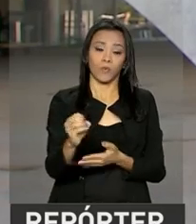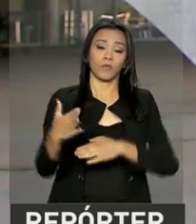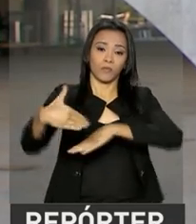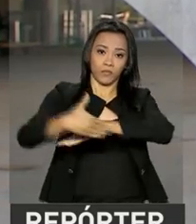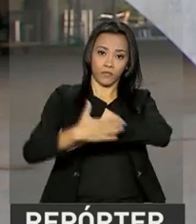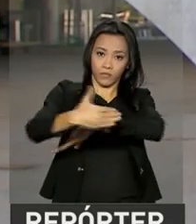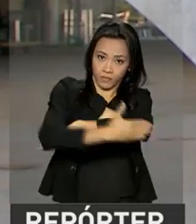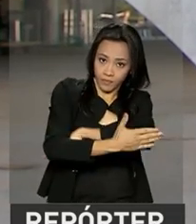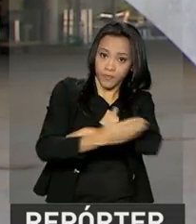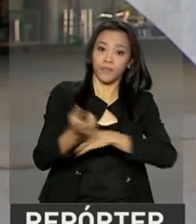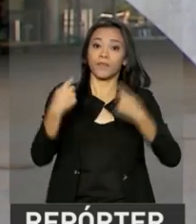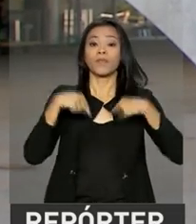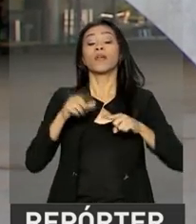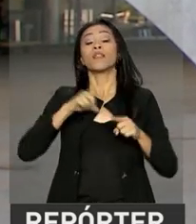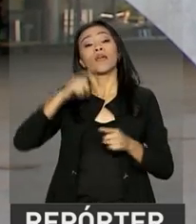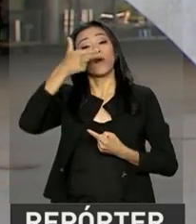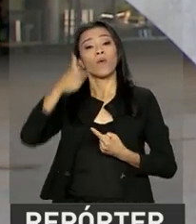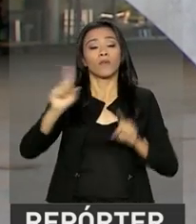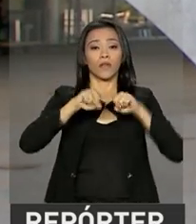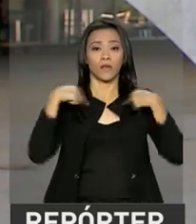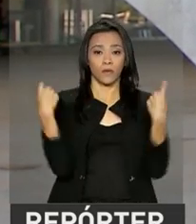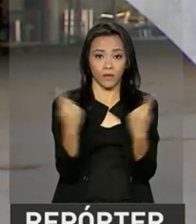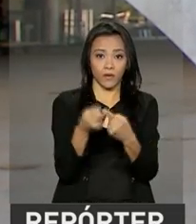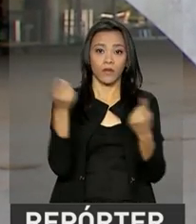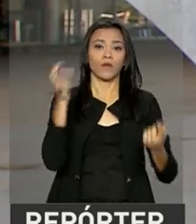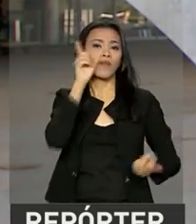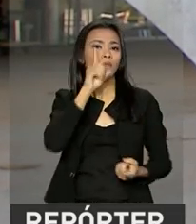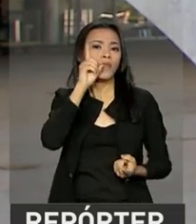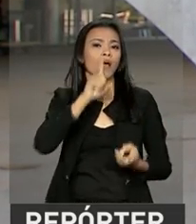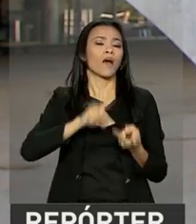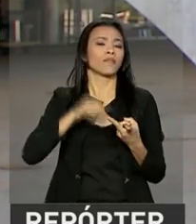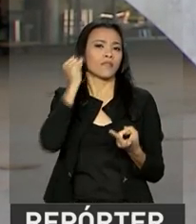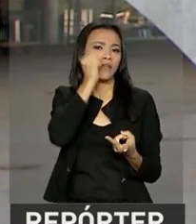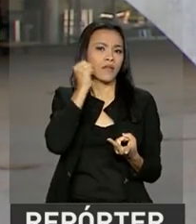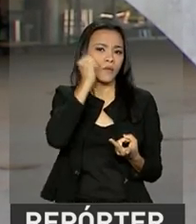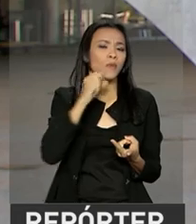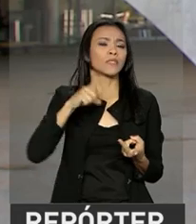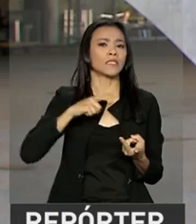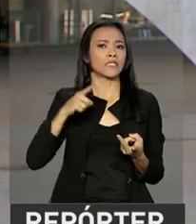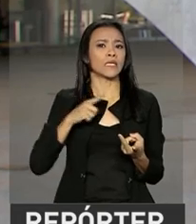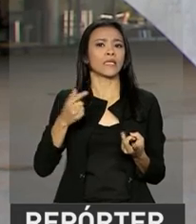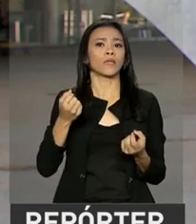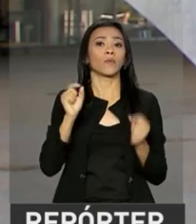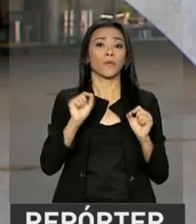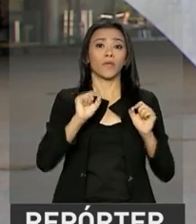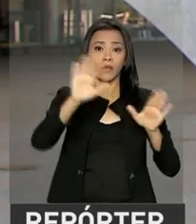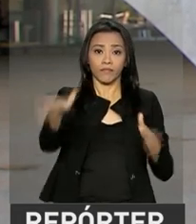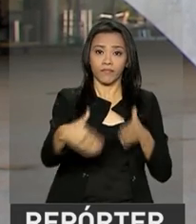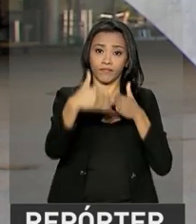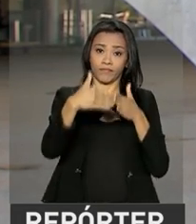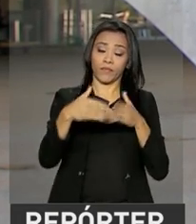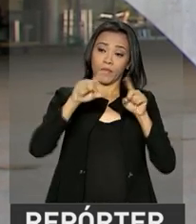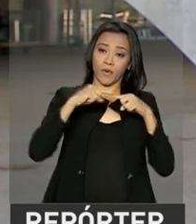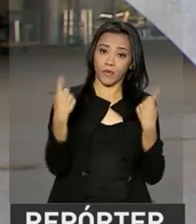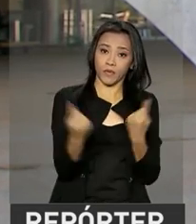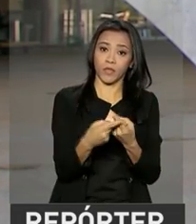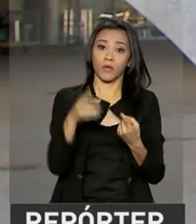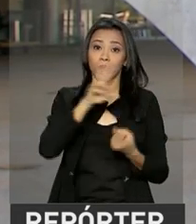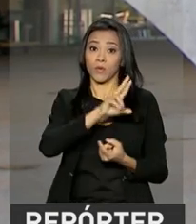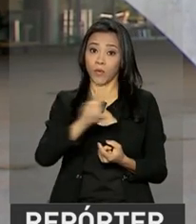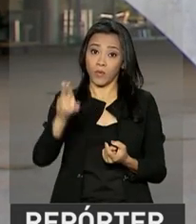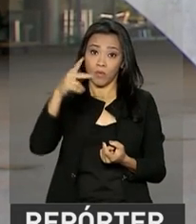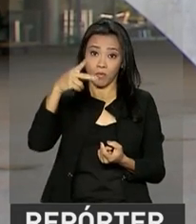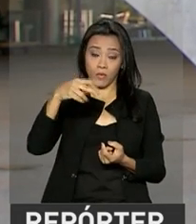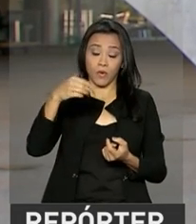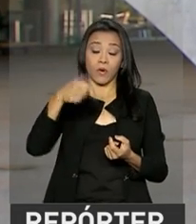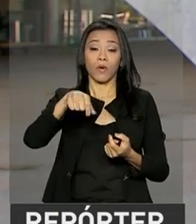tem reuniões com outros parlamentares deputados e senadores também recebem uma audiência o ministro eh do me ambiente sarnei filho